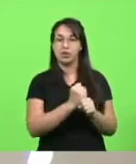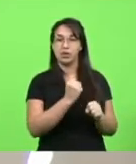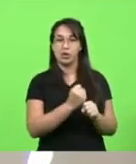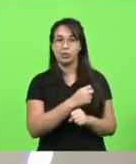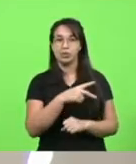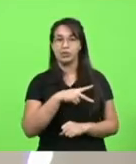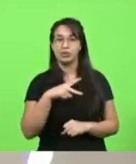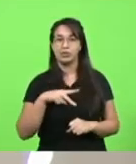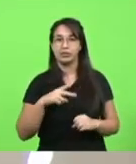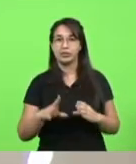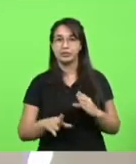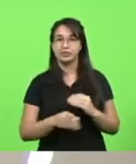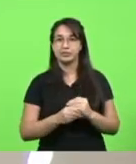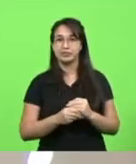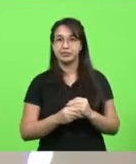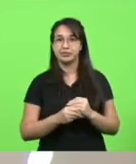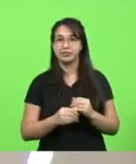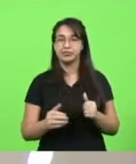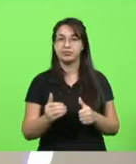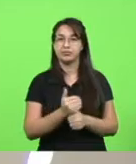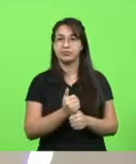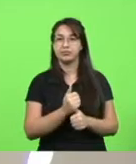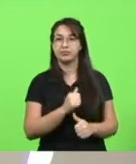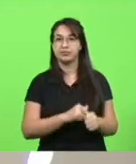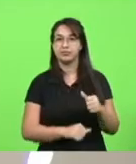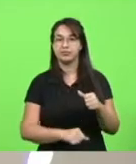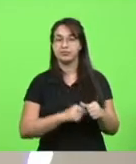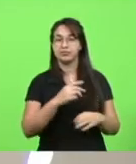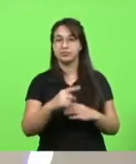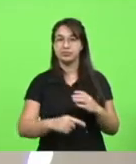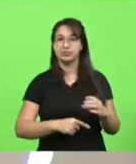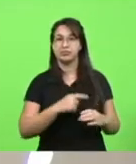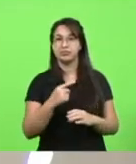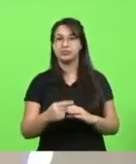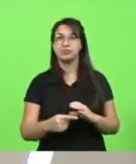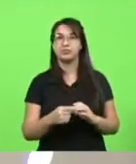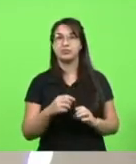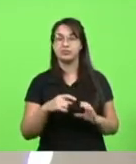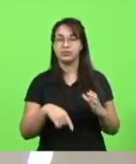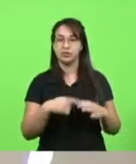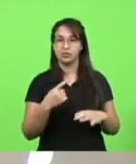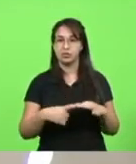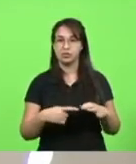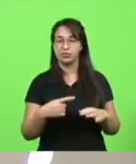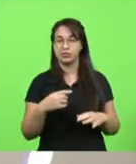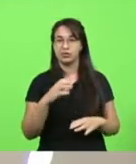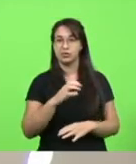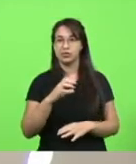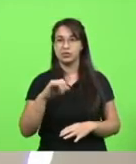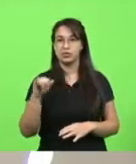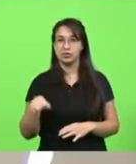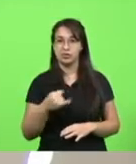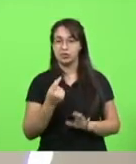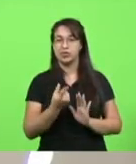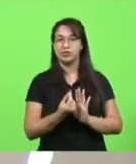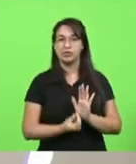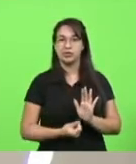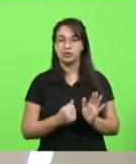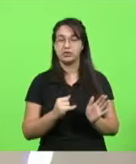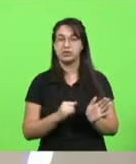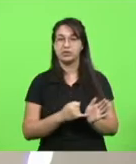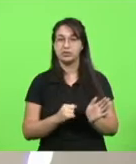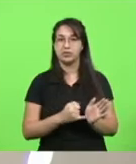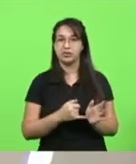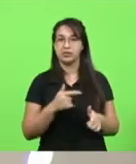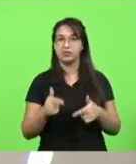emenda substitutiva global e pareceres favoráveis das comissões de Constituição e Justiça, Comissão de Finanças e Tributação, Comissão de